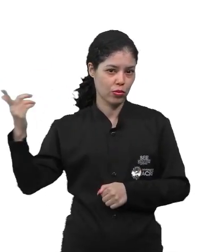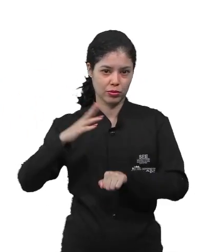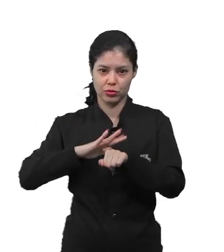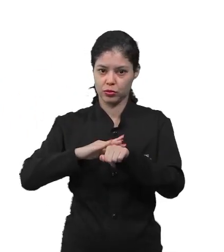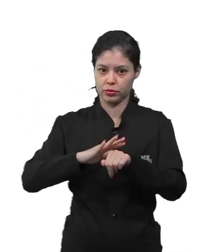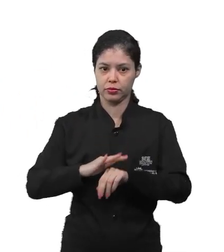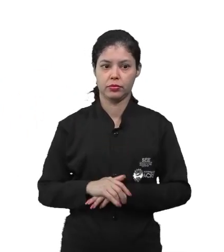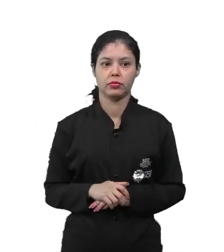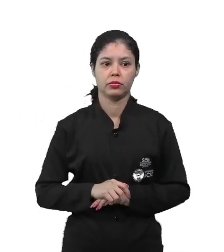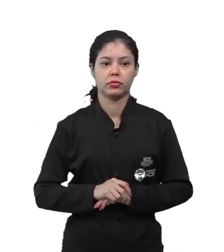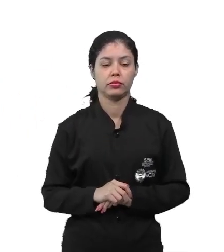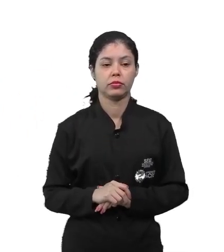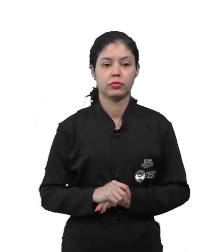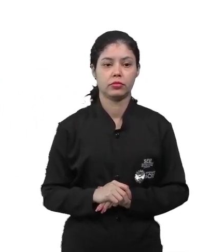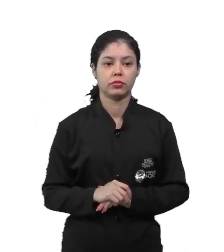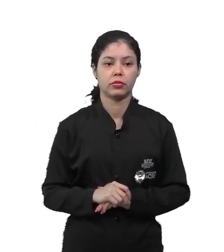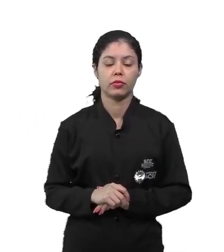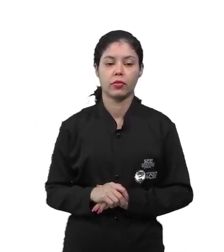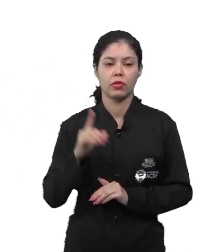tantas.